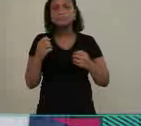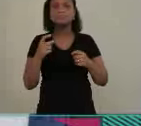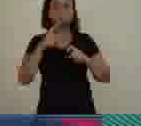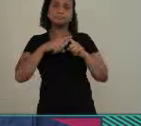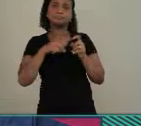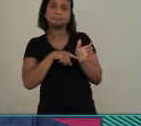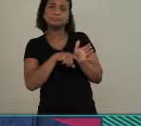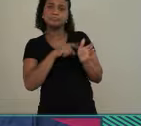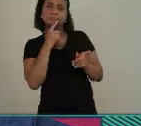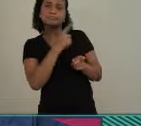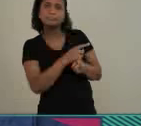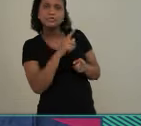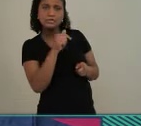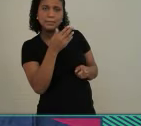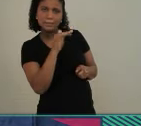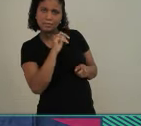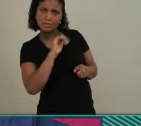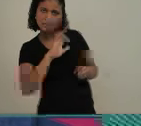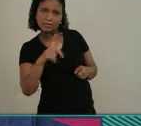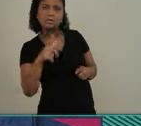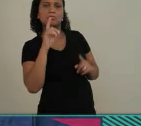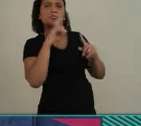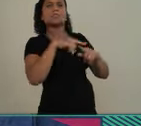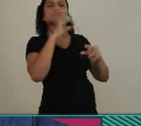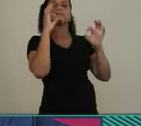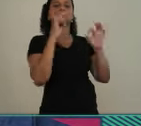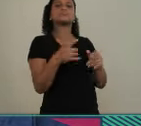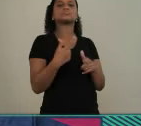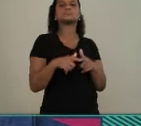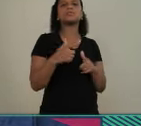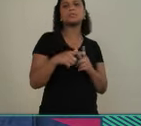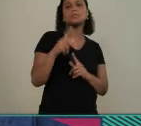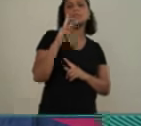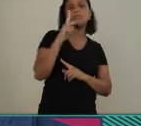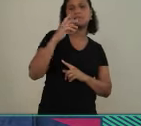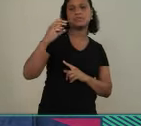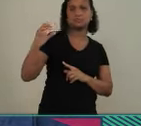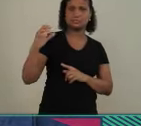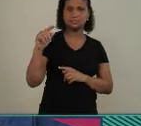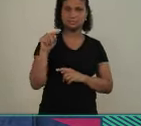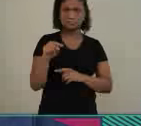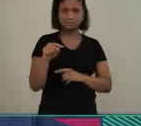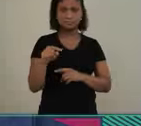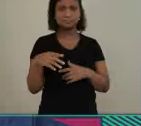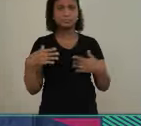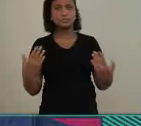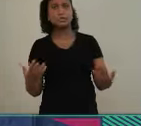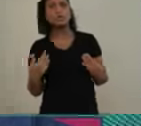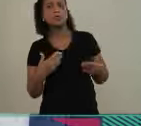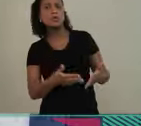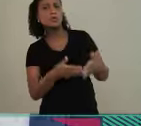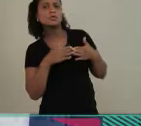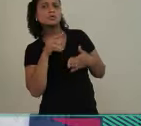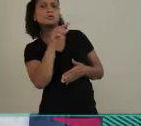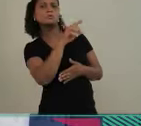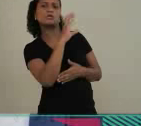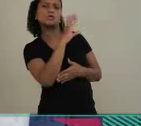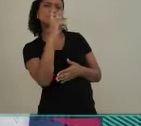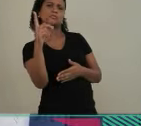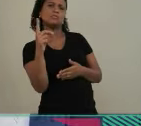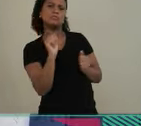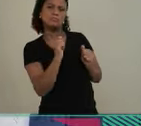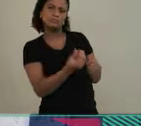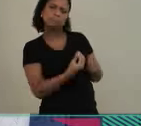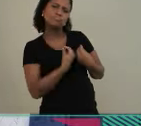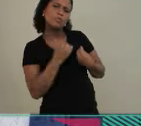coisa ele fazia. O diagnóstico do Gabriel era soro positivo, paralisia cerebral. Então eu